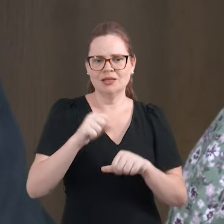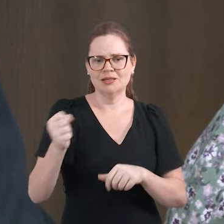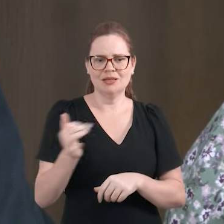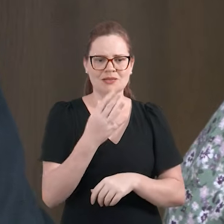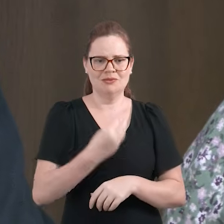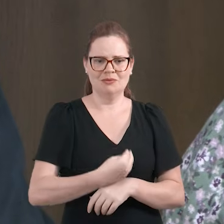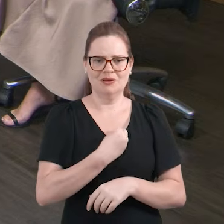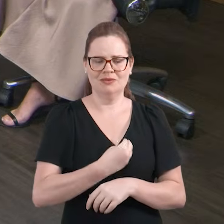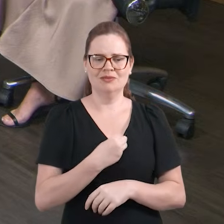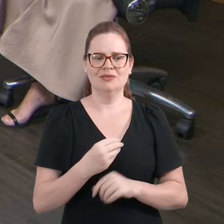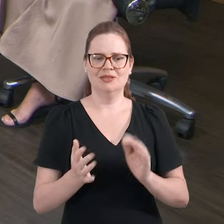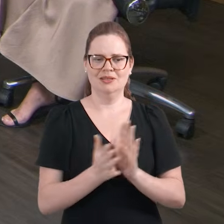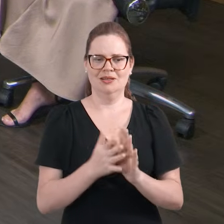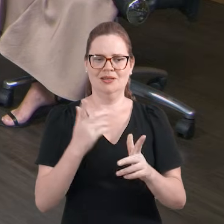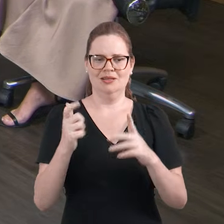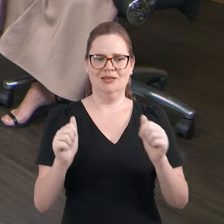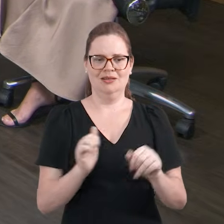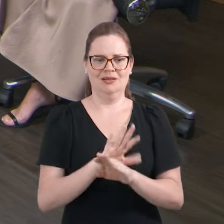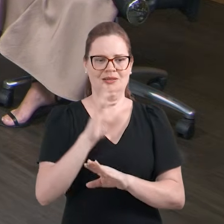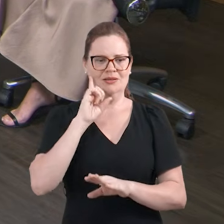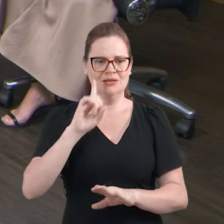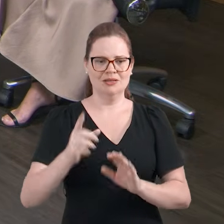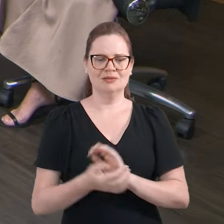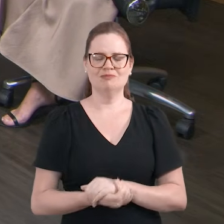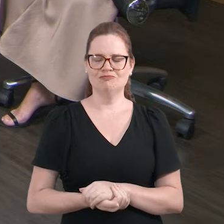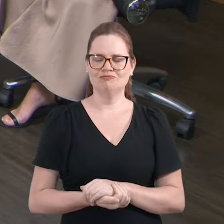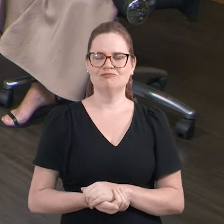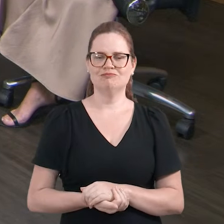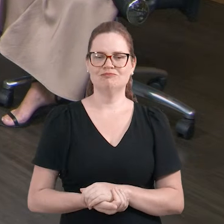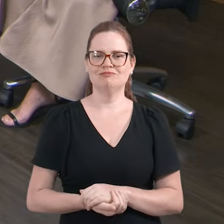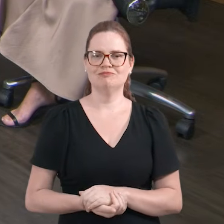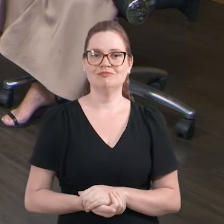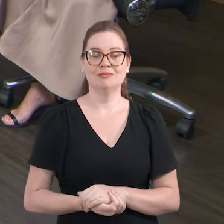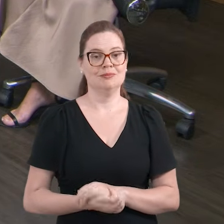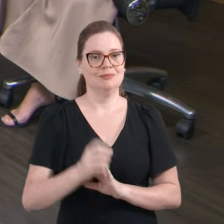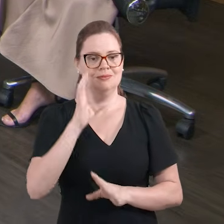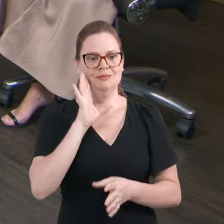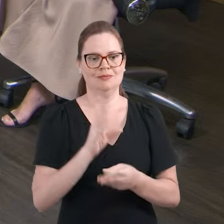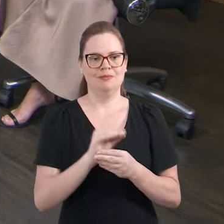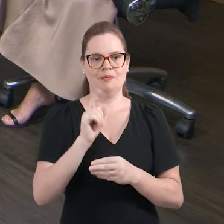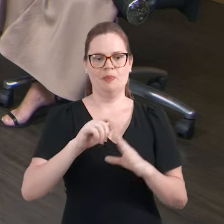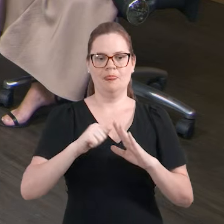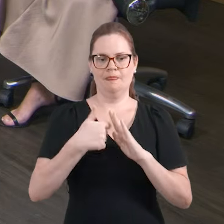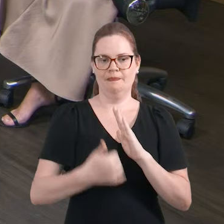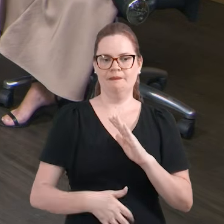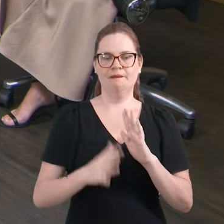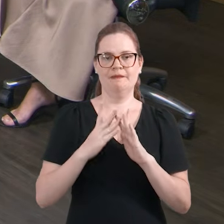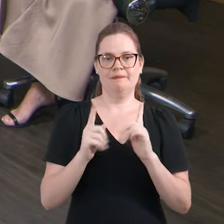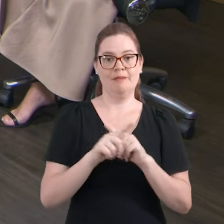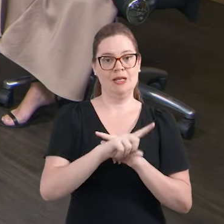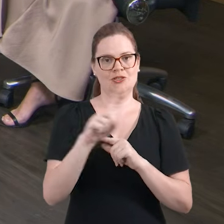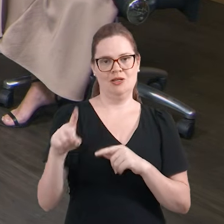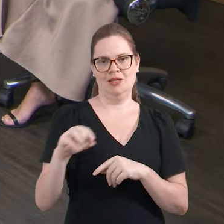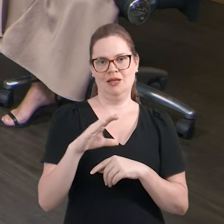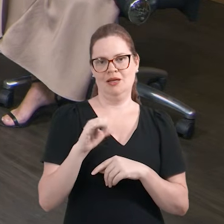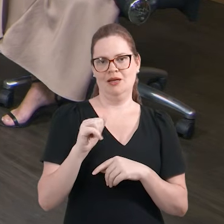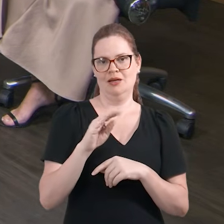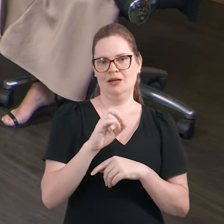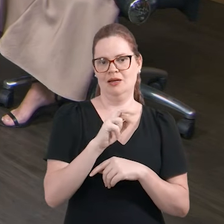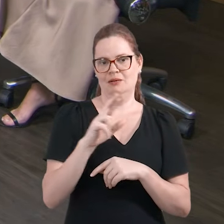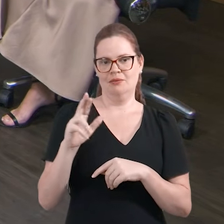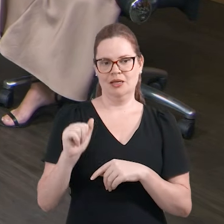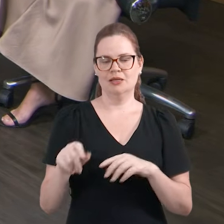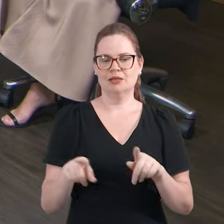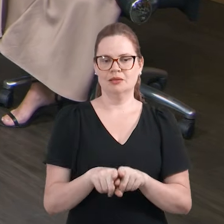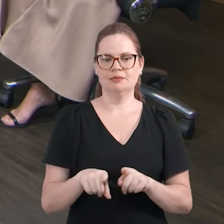Glória a Deus. Aleluia. Isso é verdade. Que bênção. E de fato, pastor José, é uma característica da igreja de Cabreira, que ela